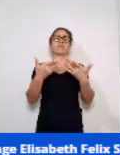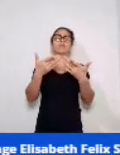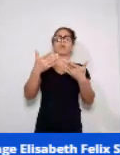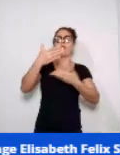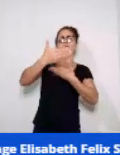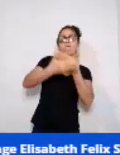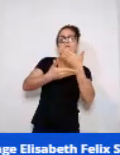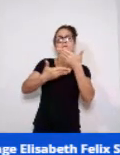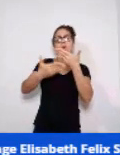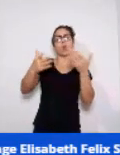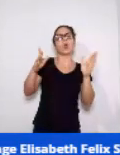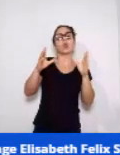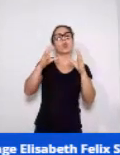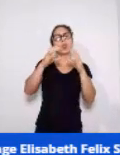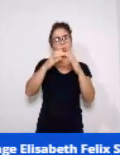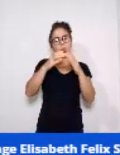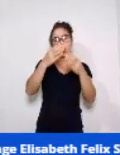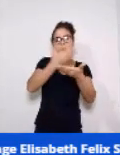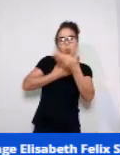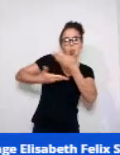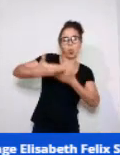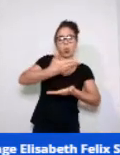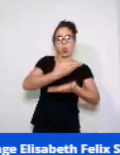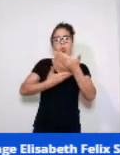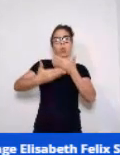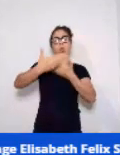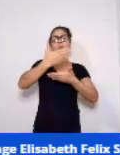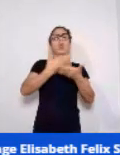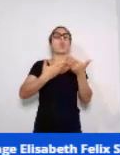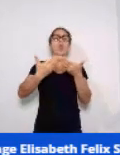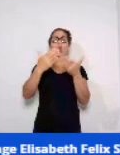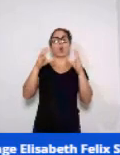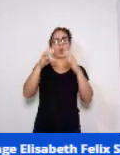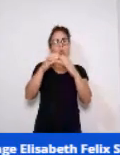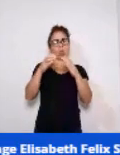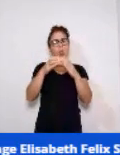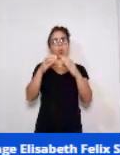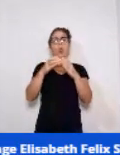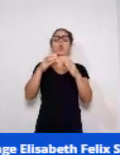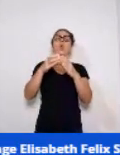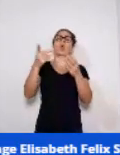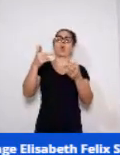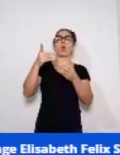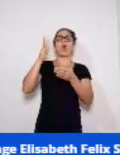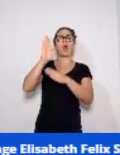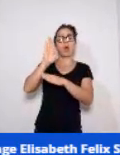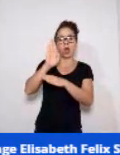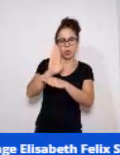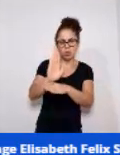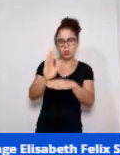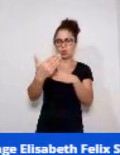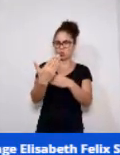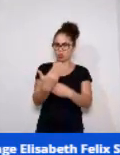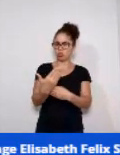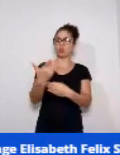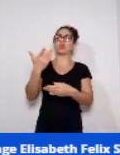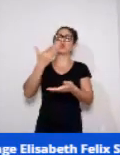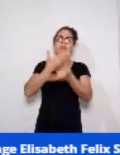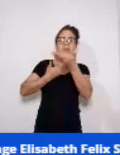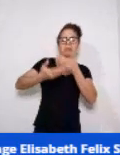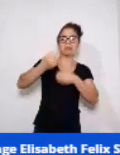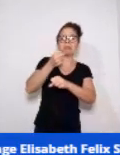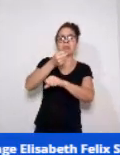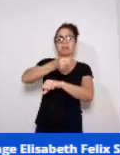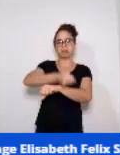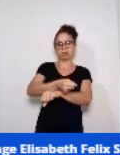grupo administrativo da escola, todo mundo ajudando, todo mundo se empenhando em tentar,